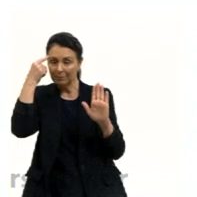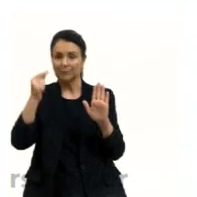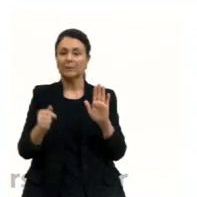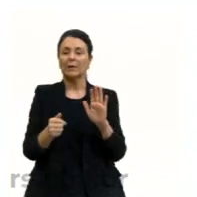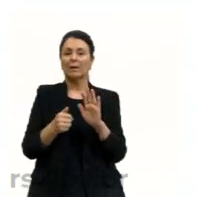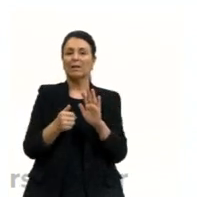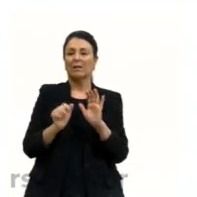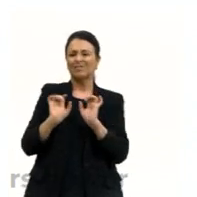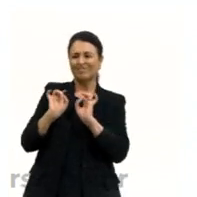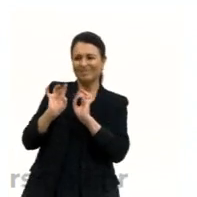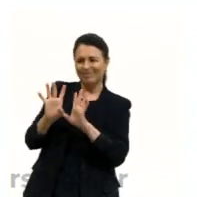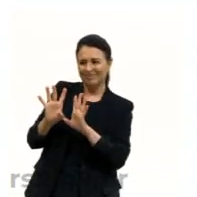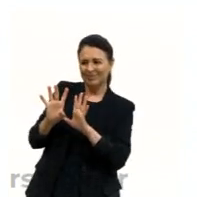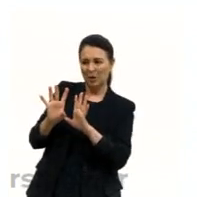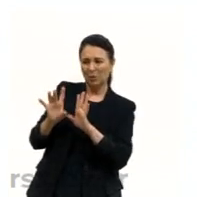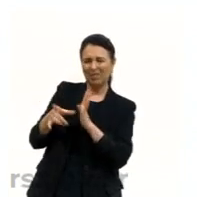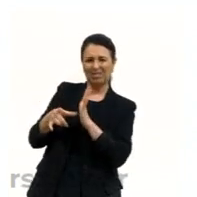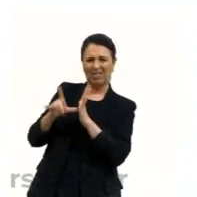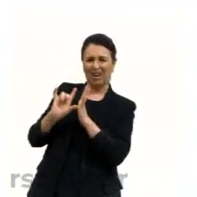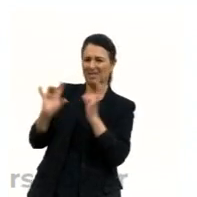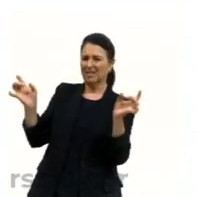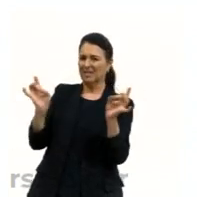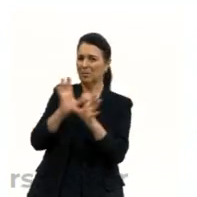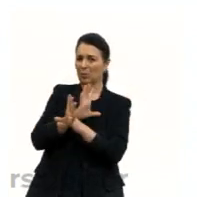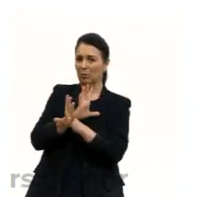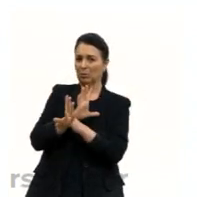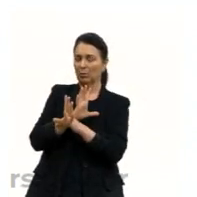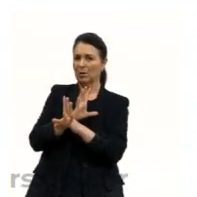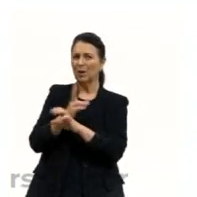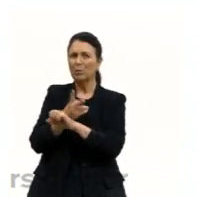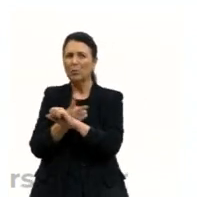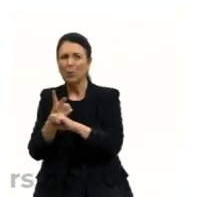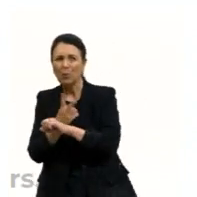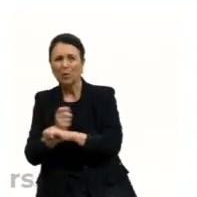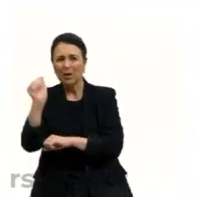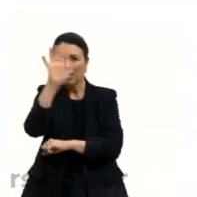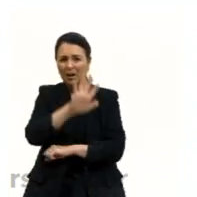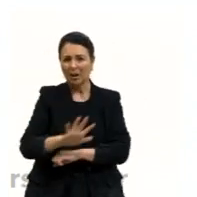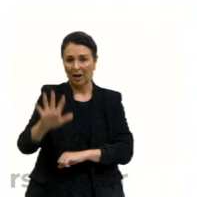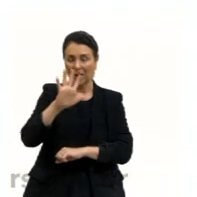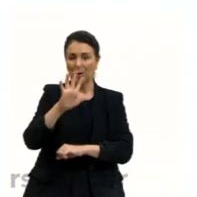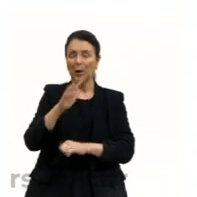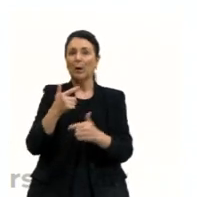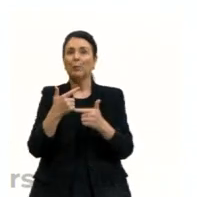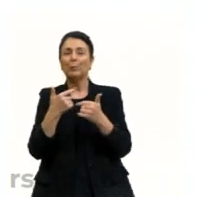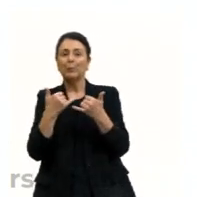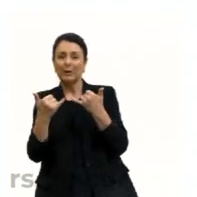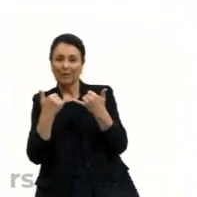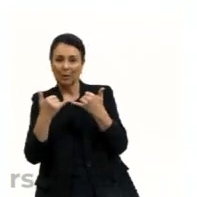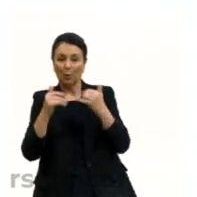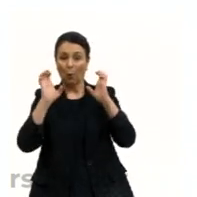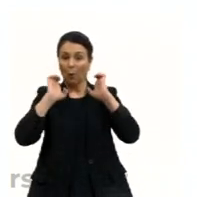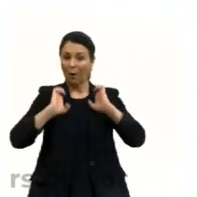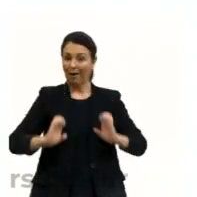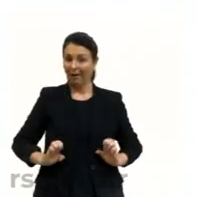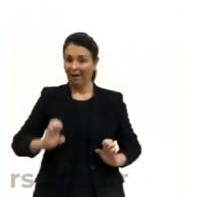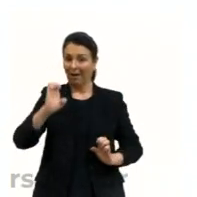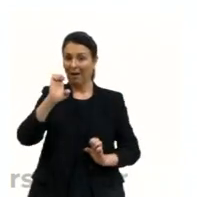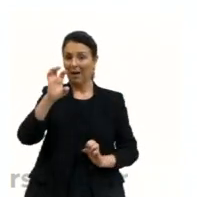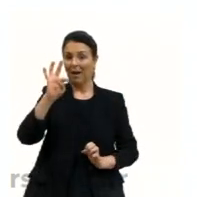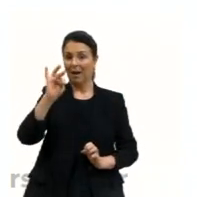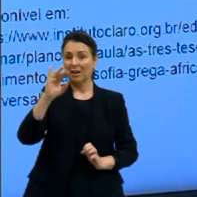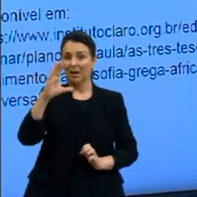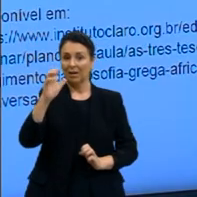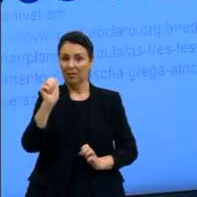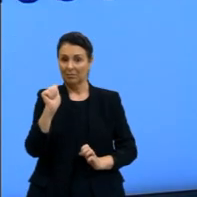recuso do pré-estabelecido e busca de uma generalização por exemplo a questão da ética a ética é algo que precisa ser